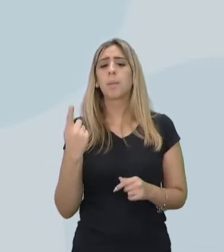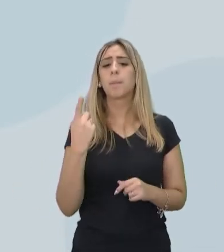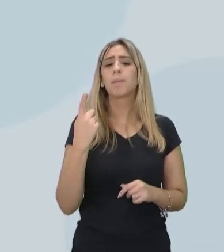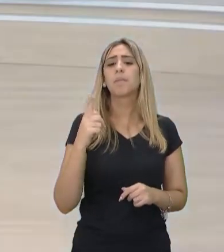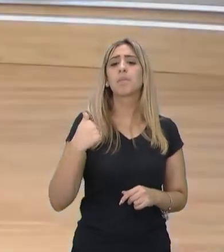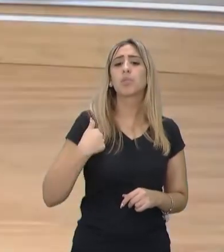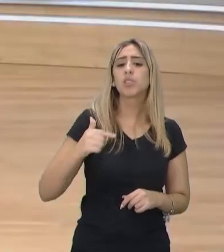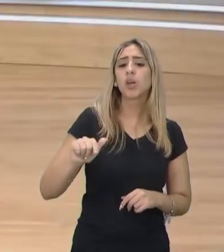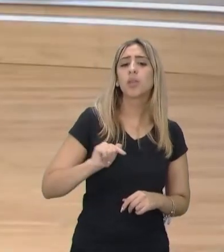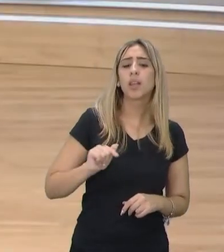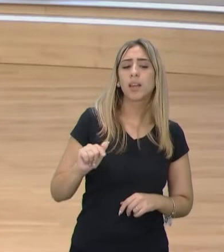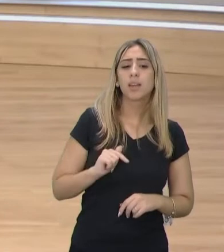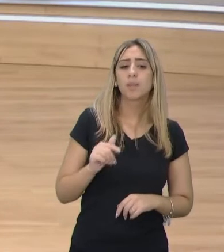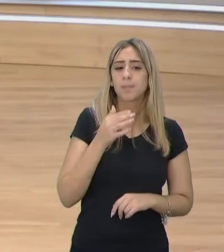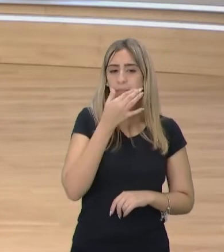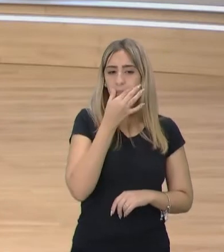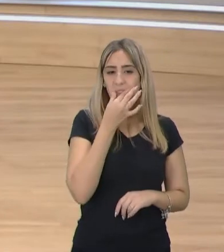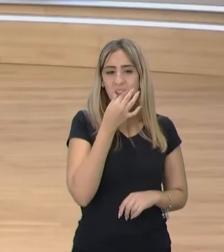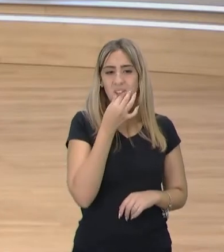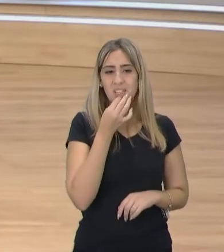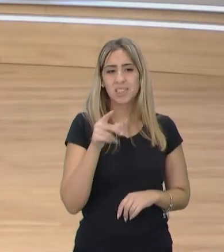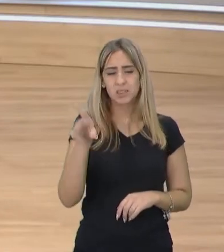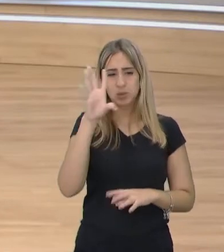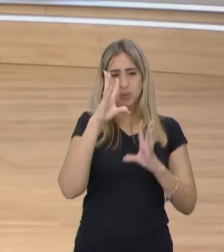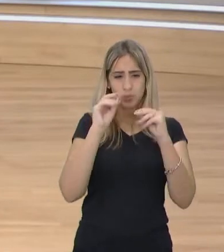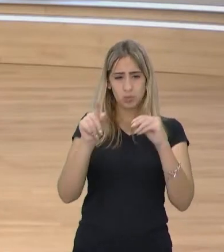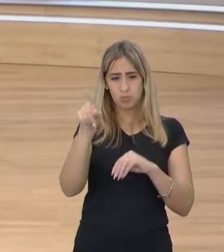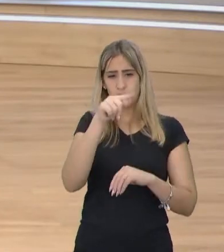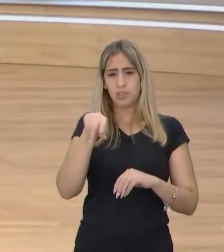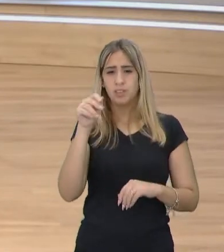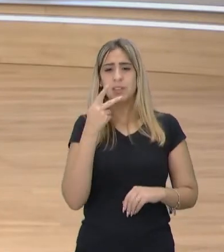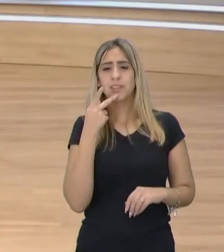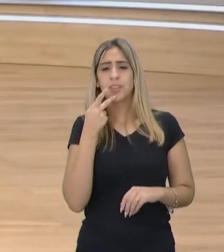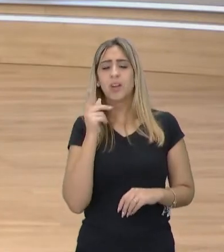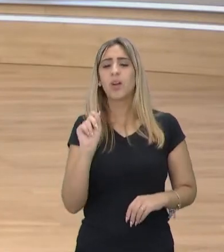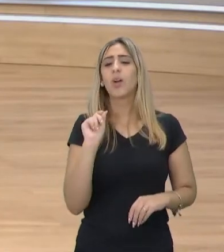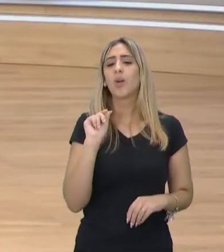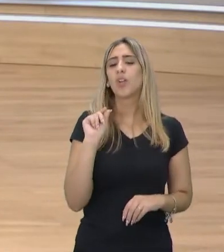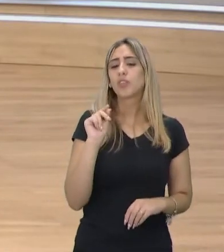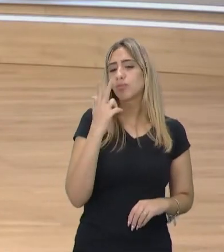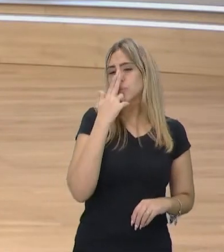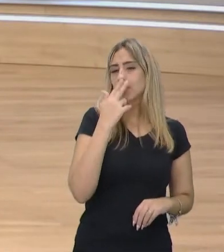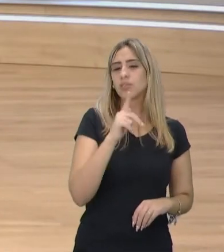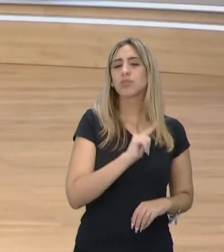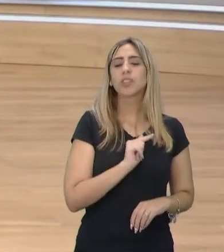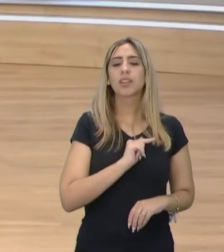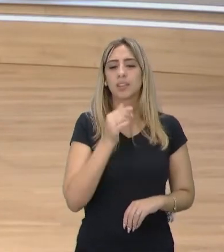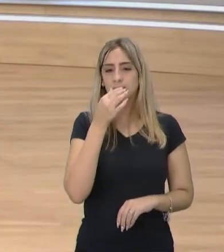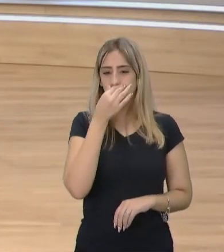tenho... Dessas coisas que você apontou aqui, o que você acha que você tem?